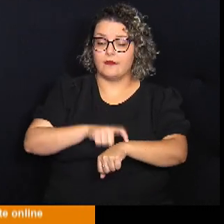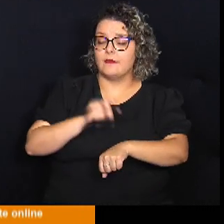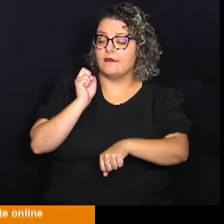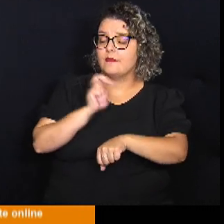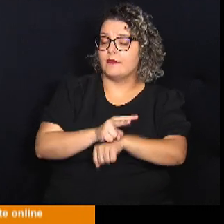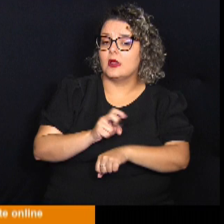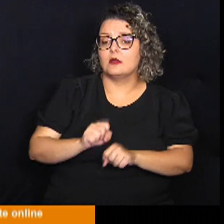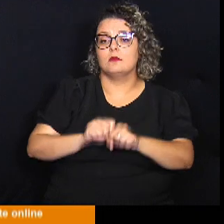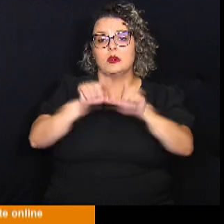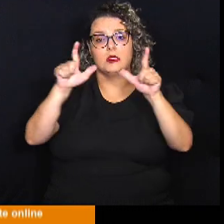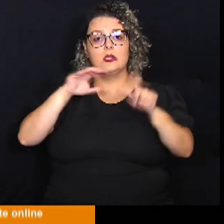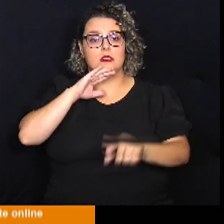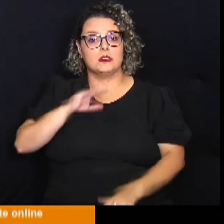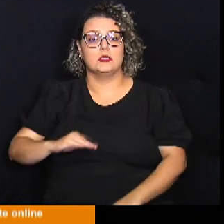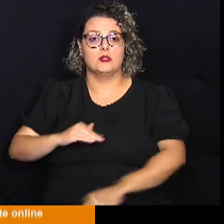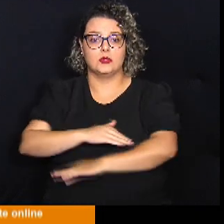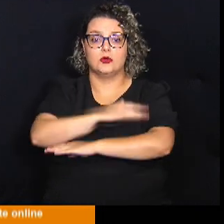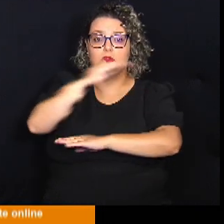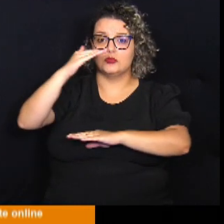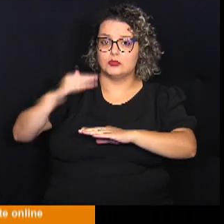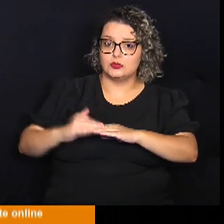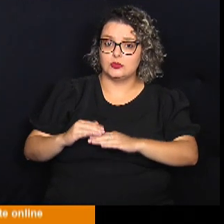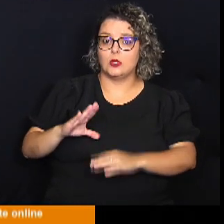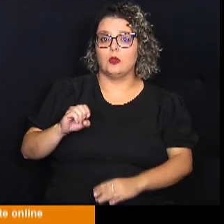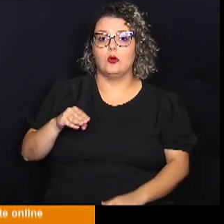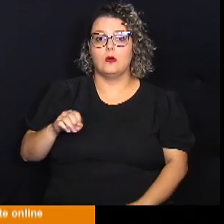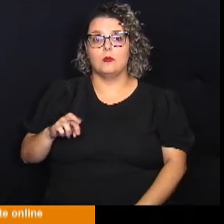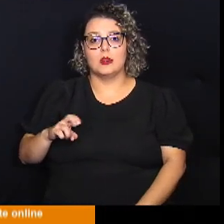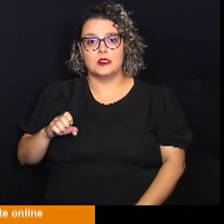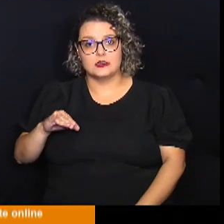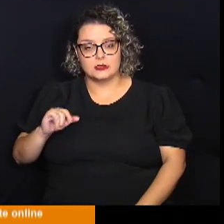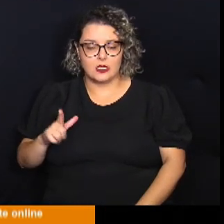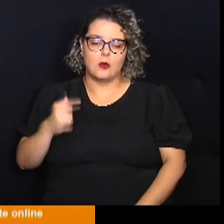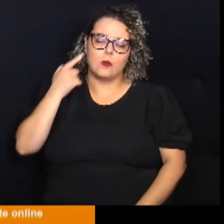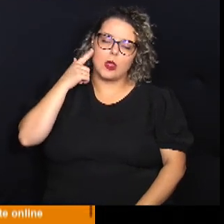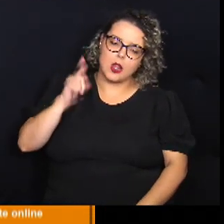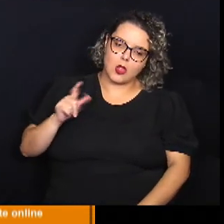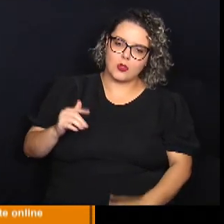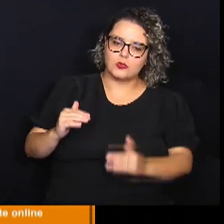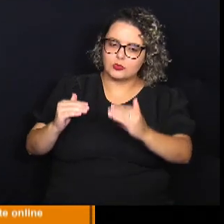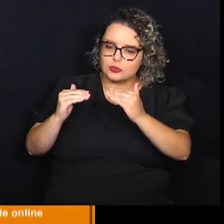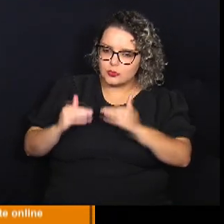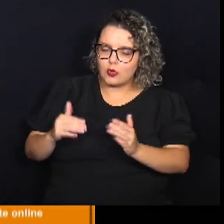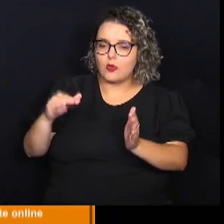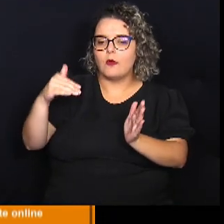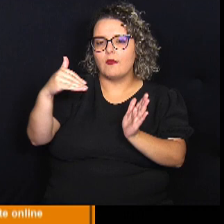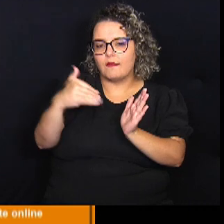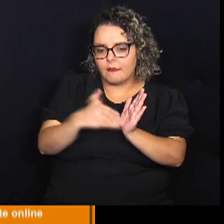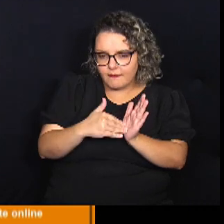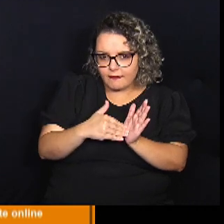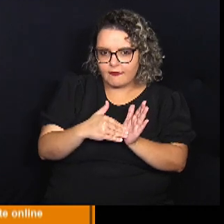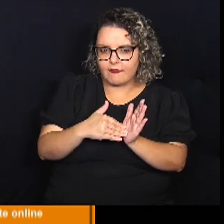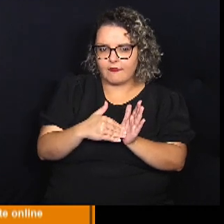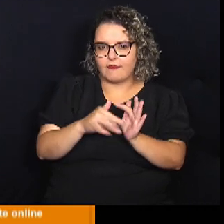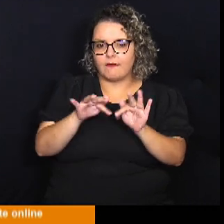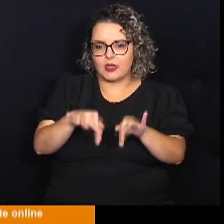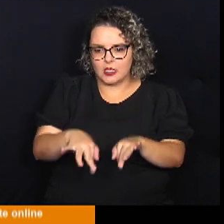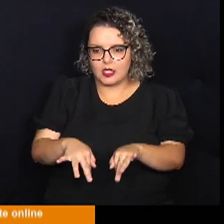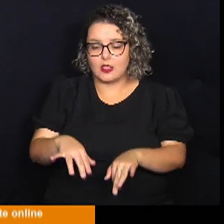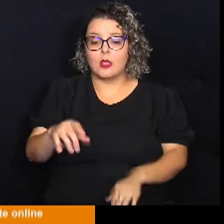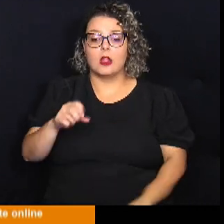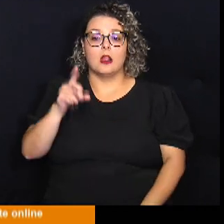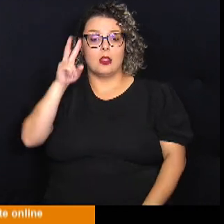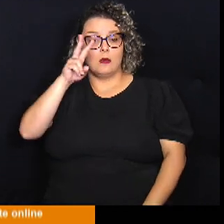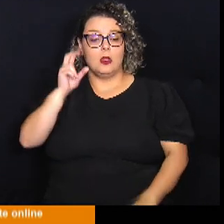e tarde, integral e comercial. E claro, lá embaixo da página do CEPAT, lembrando que você